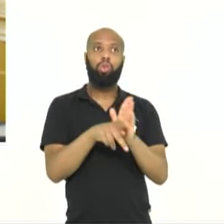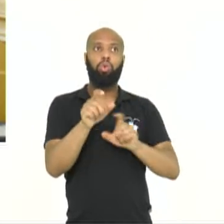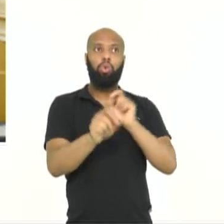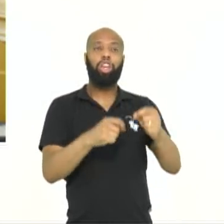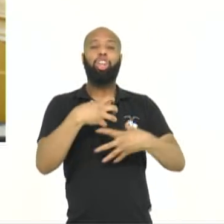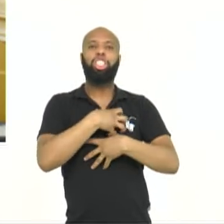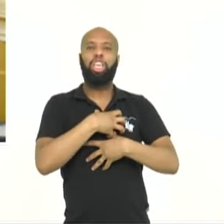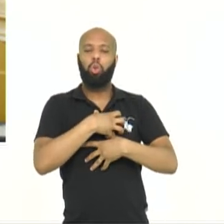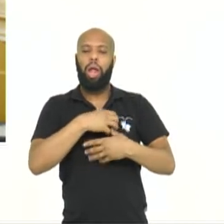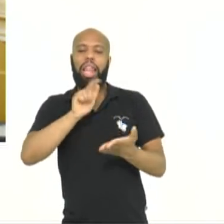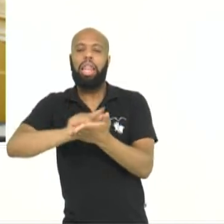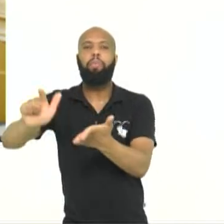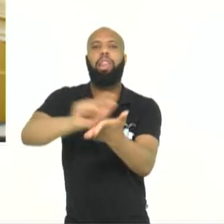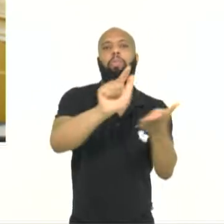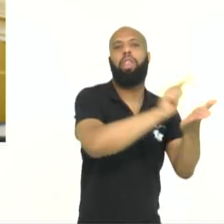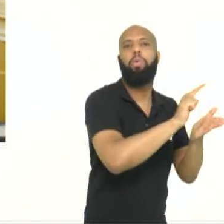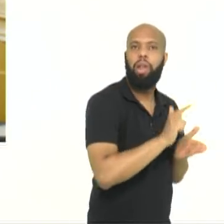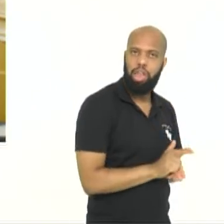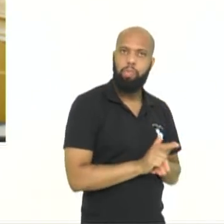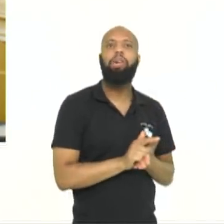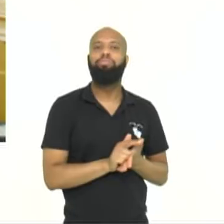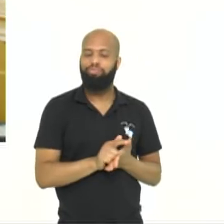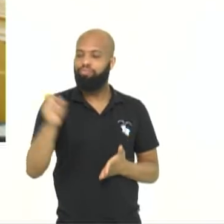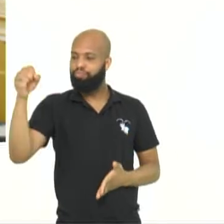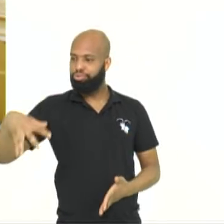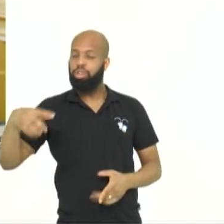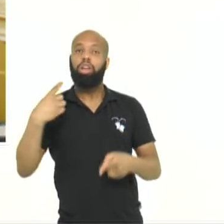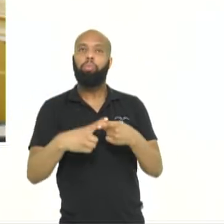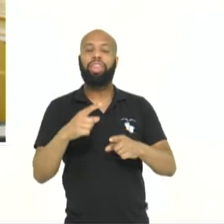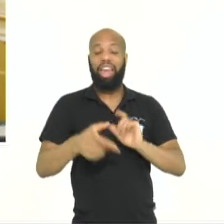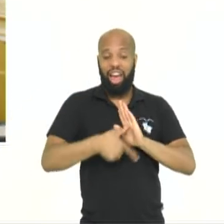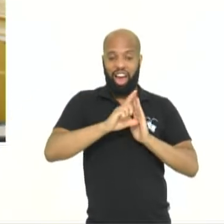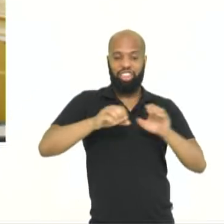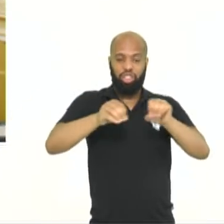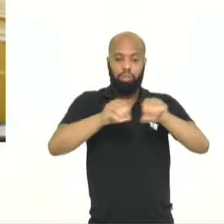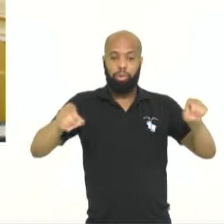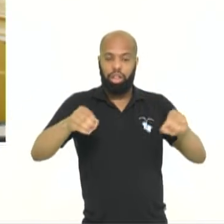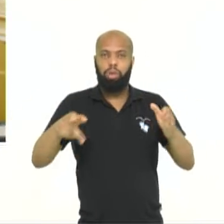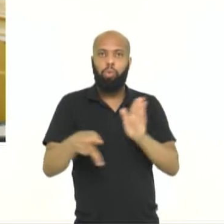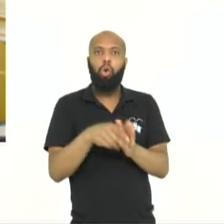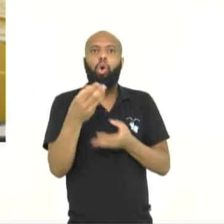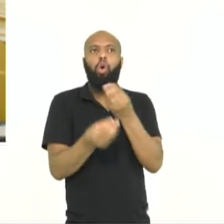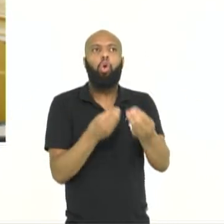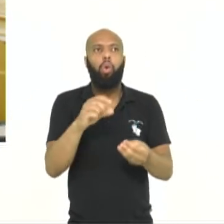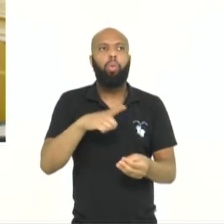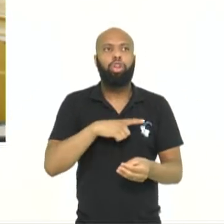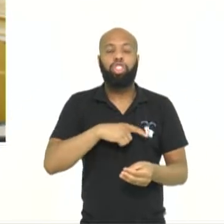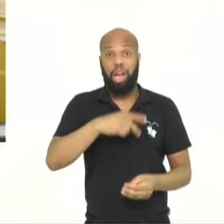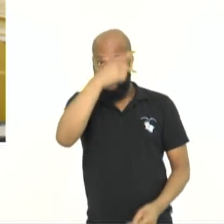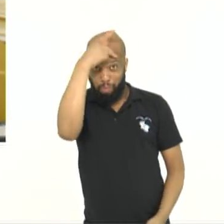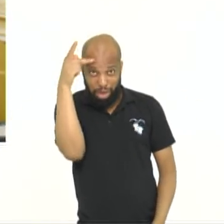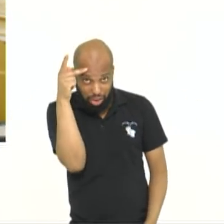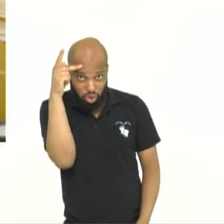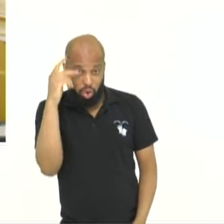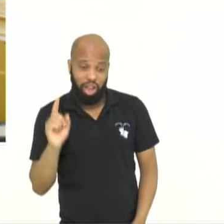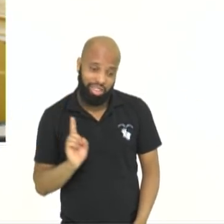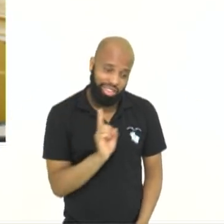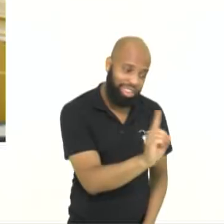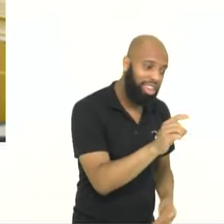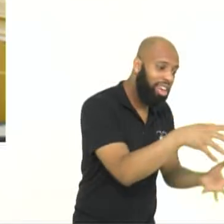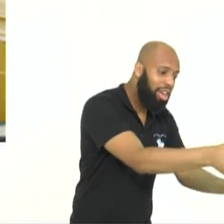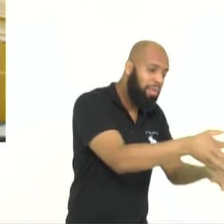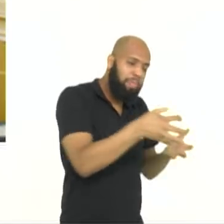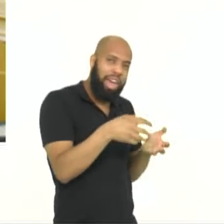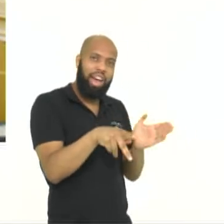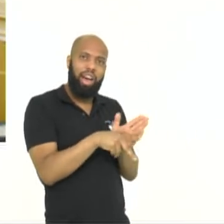esgotamento sanitário, pois até então o esgoto era recolhido nas casas. Existiam cidadãos que se prestavam a esse